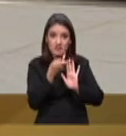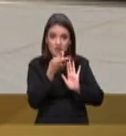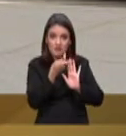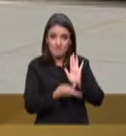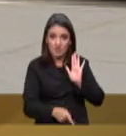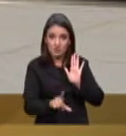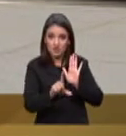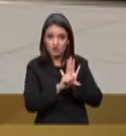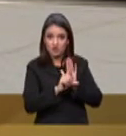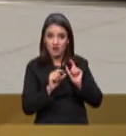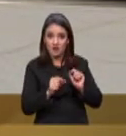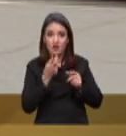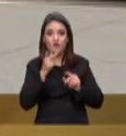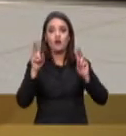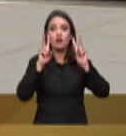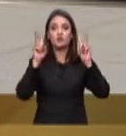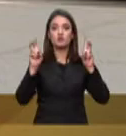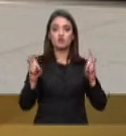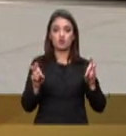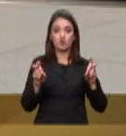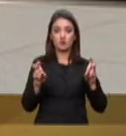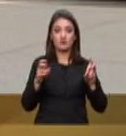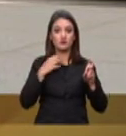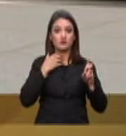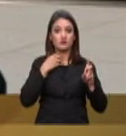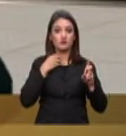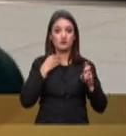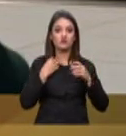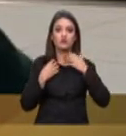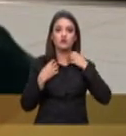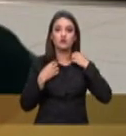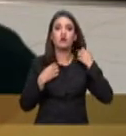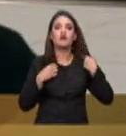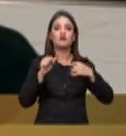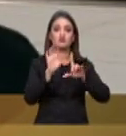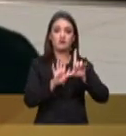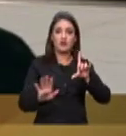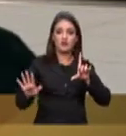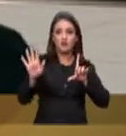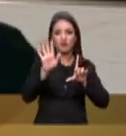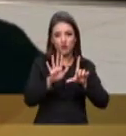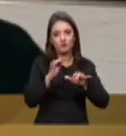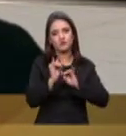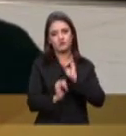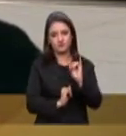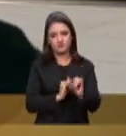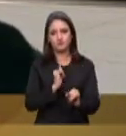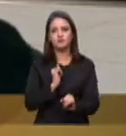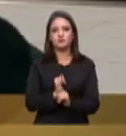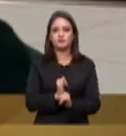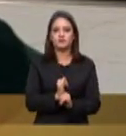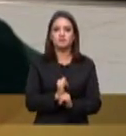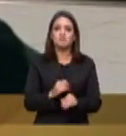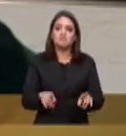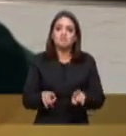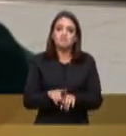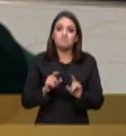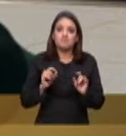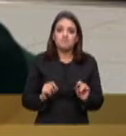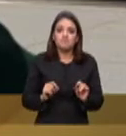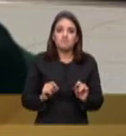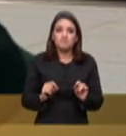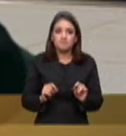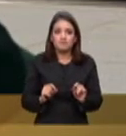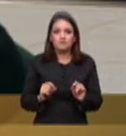trata dessa questão relativa às plataformas digitais. E também aqui é uma maneira